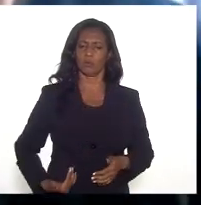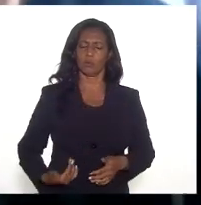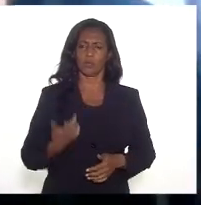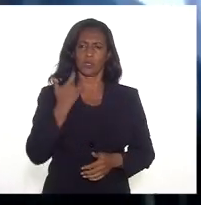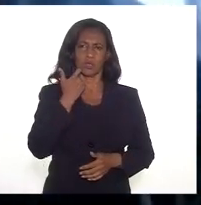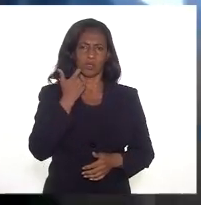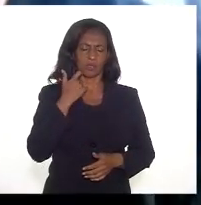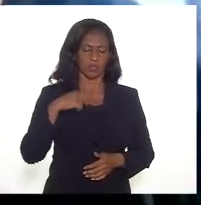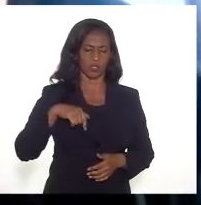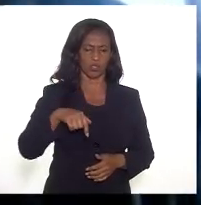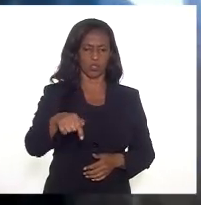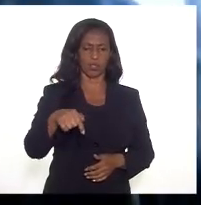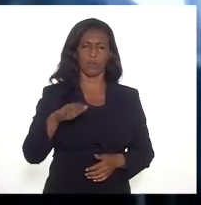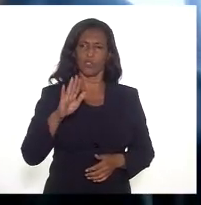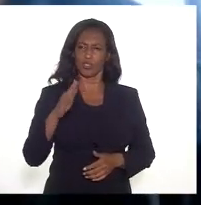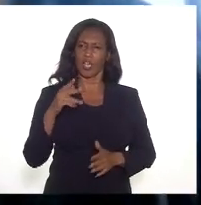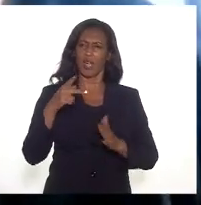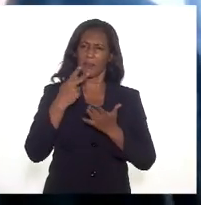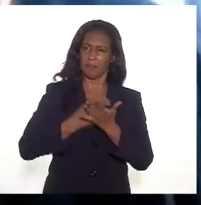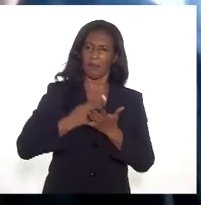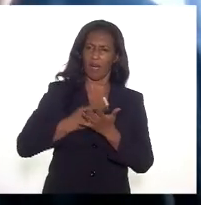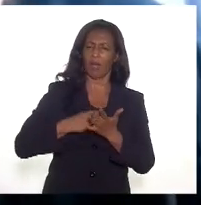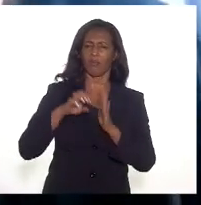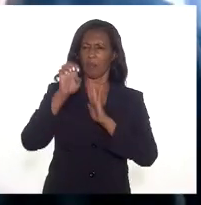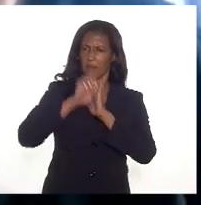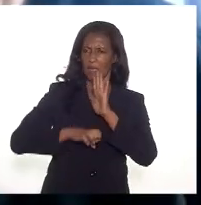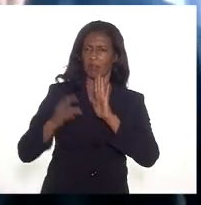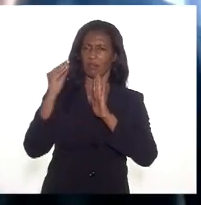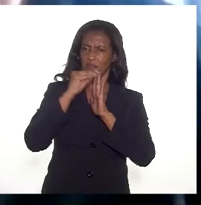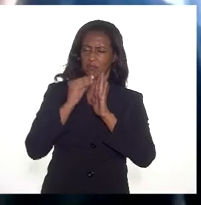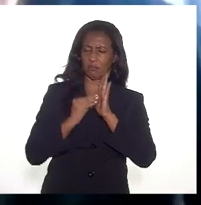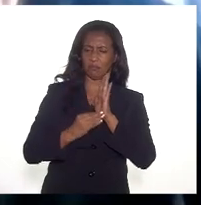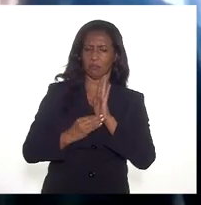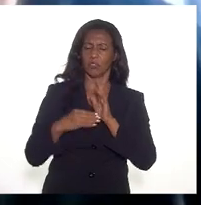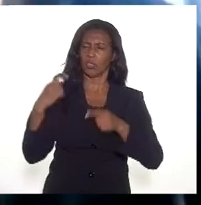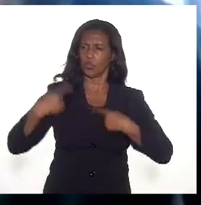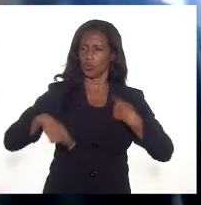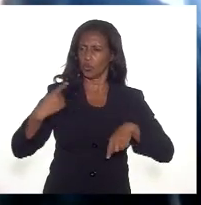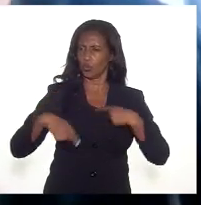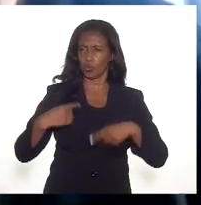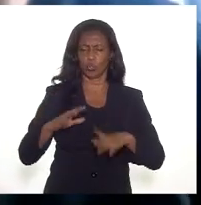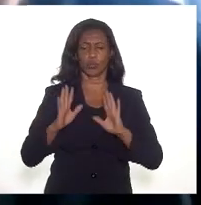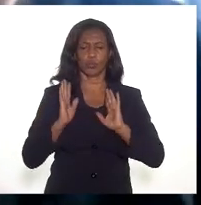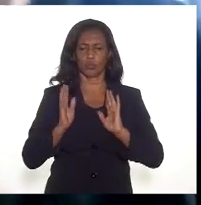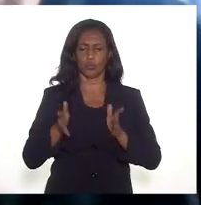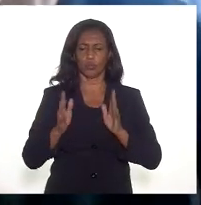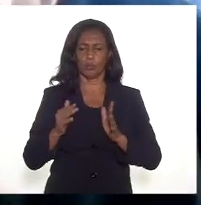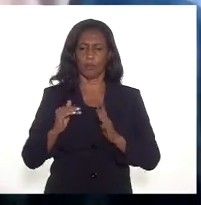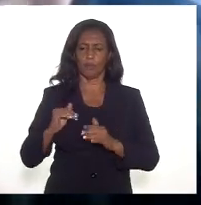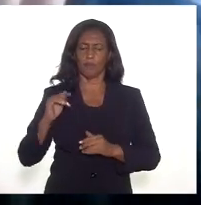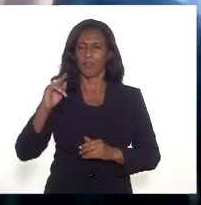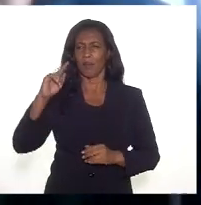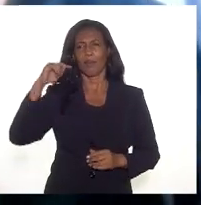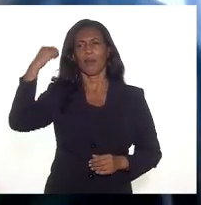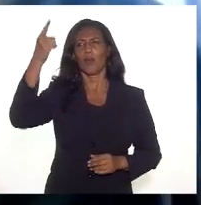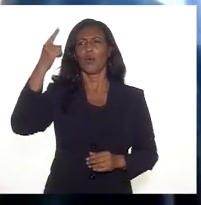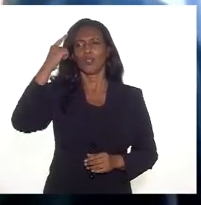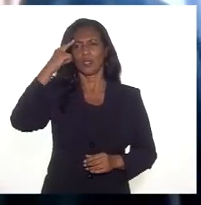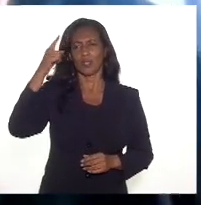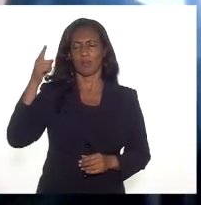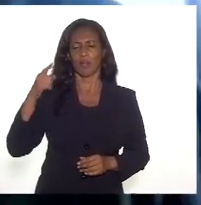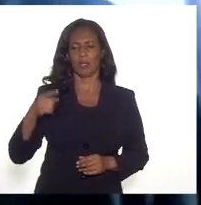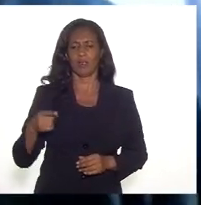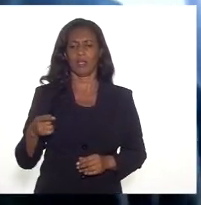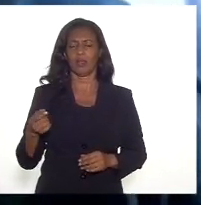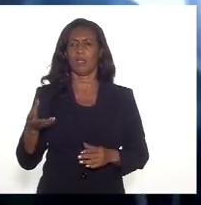Vossa Excelência, já entrou em pauta, já recebeu emenda, a gente está discutindo emenda e subemenda, para a próxima semana, a